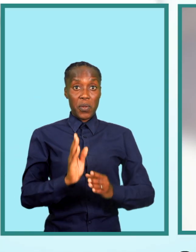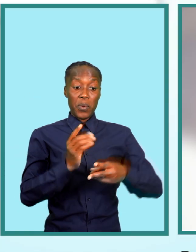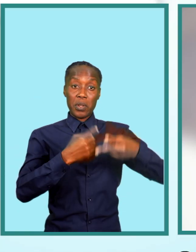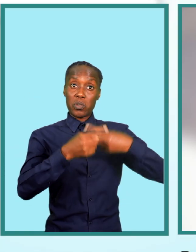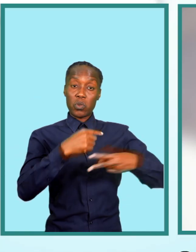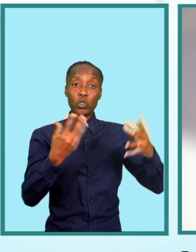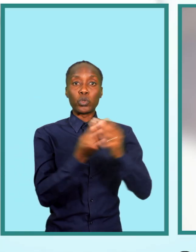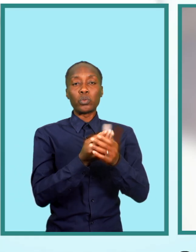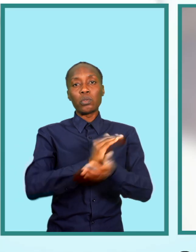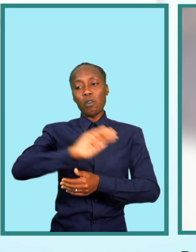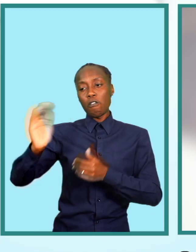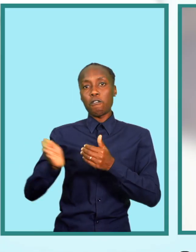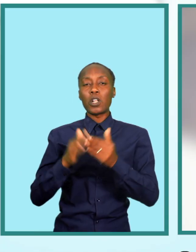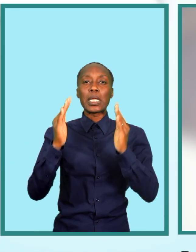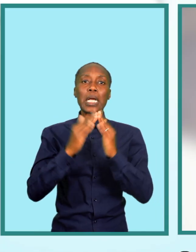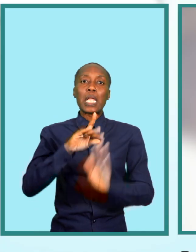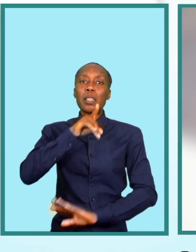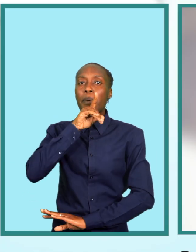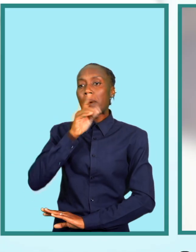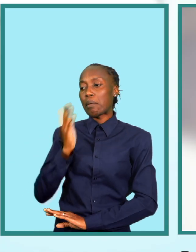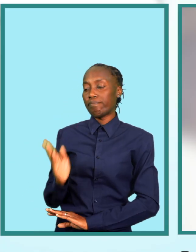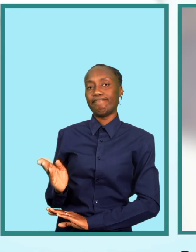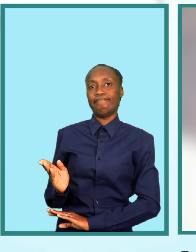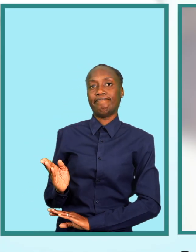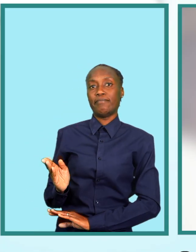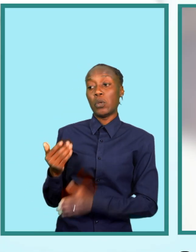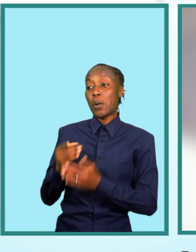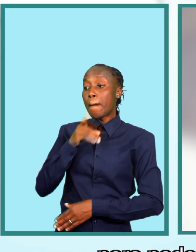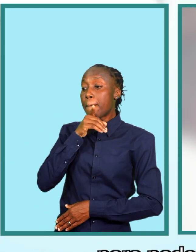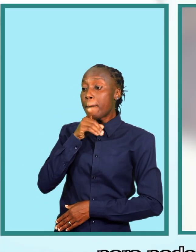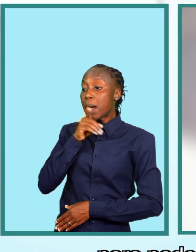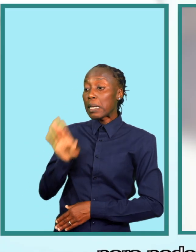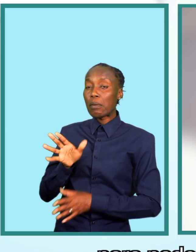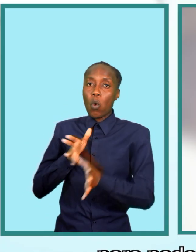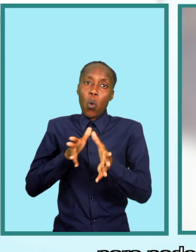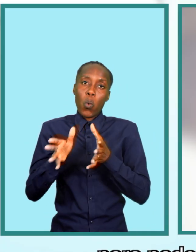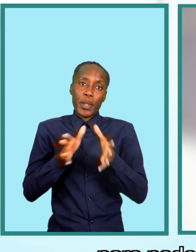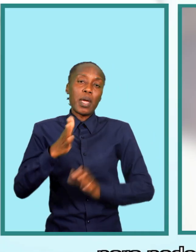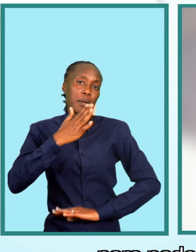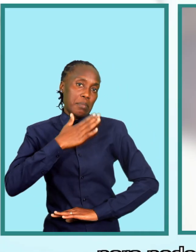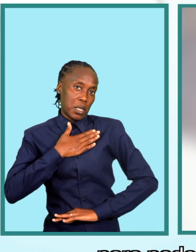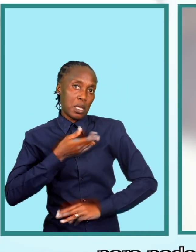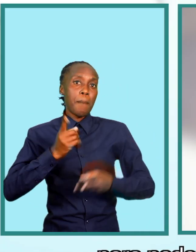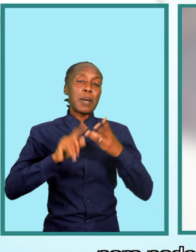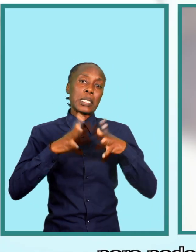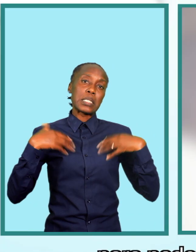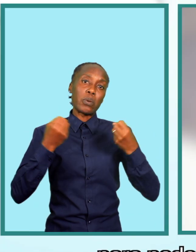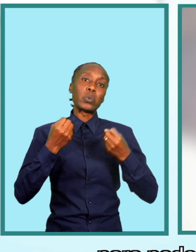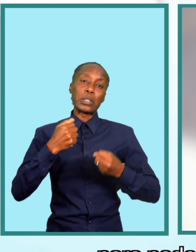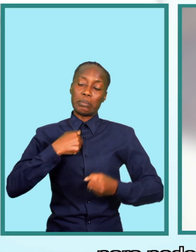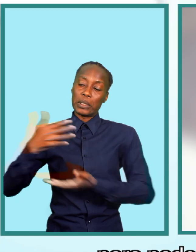os meus filhos voltamos em casa dos meus pais para poder cuidar dos meus